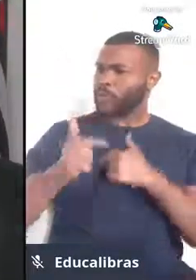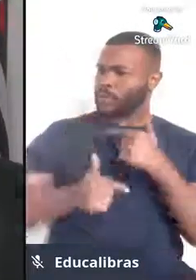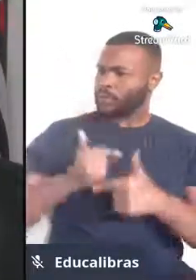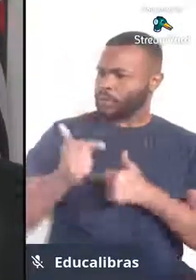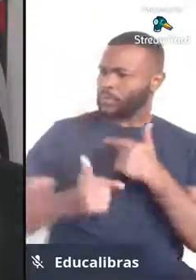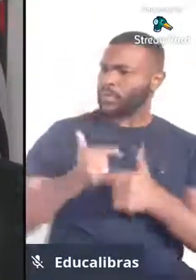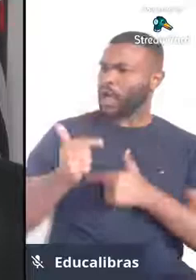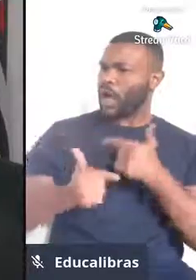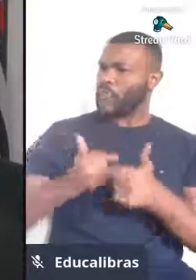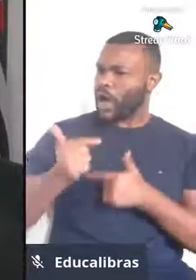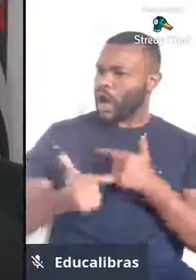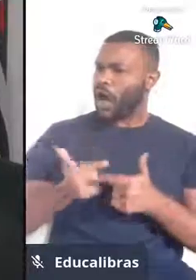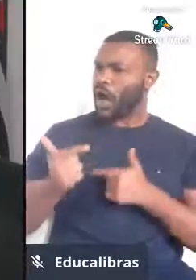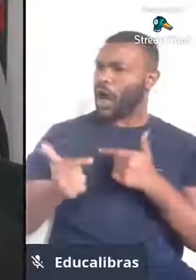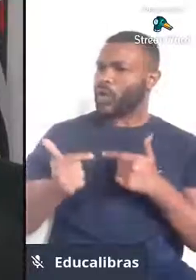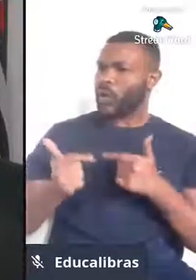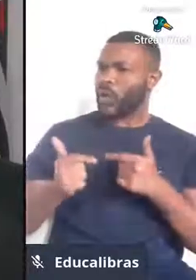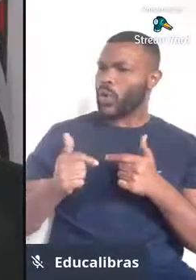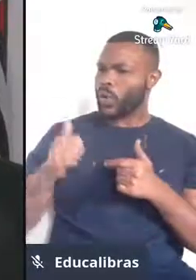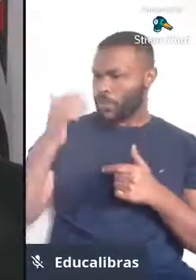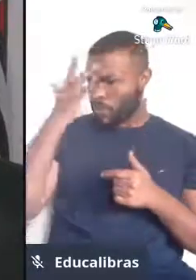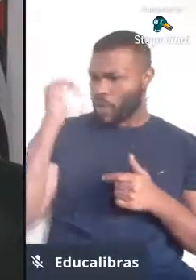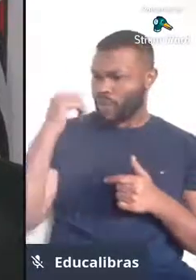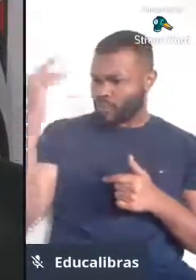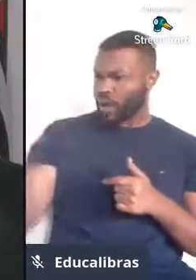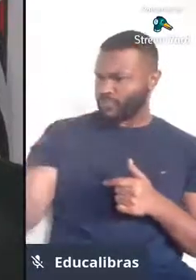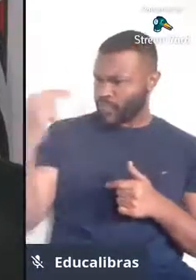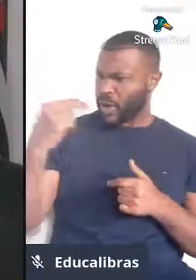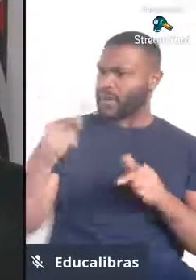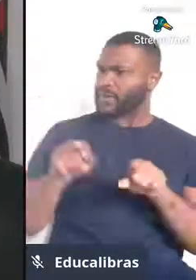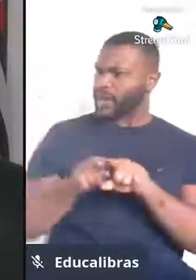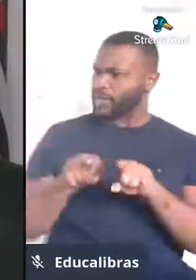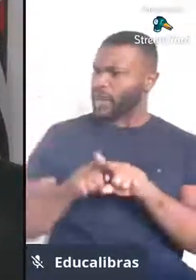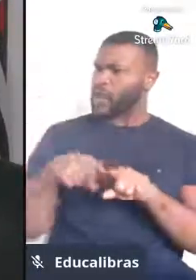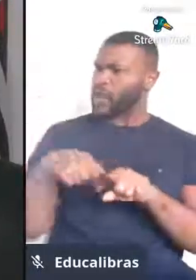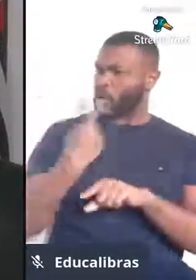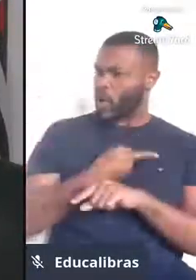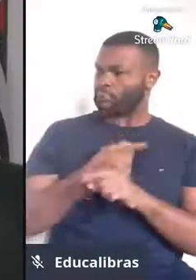plano internacional. A gente tem participado de forma